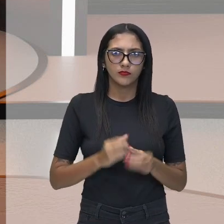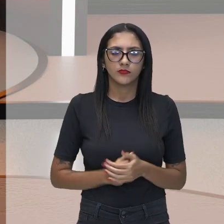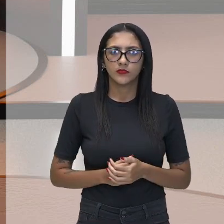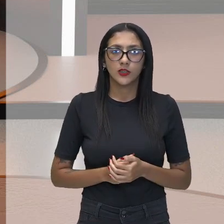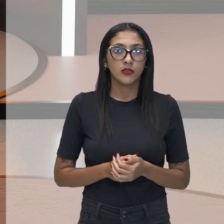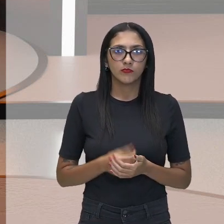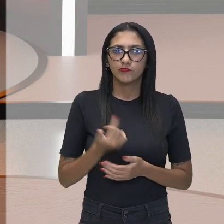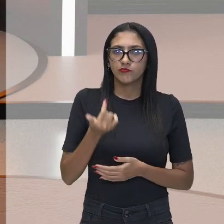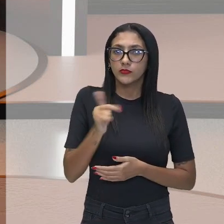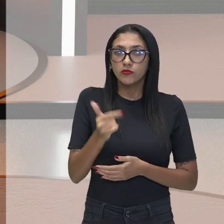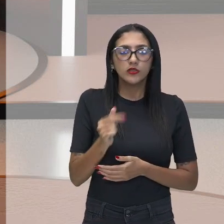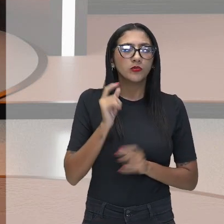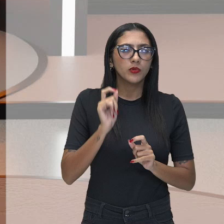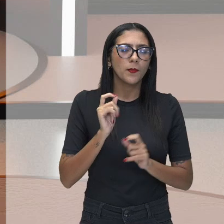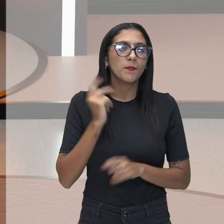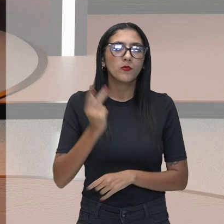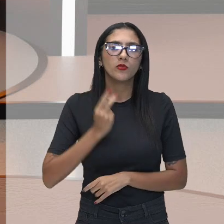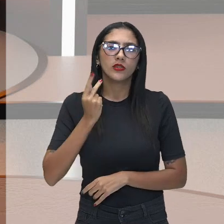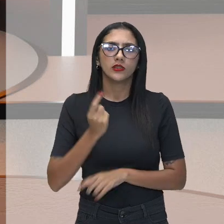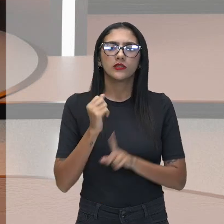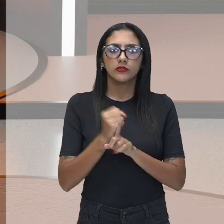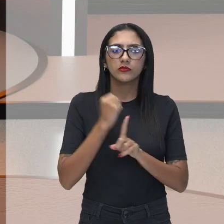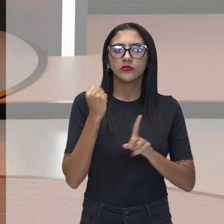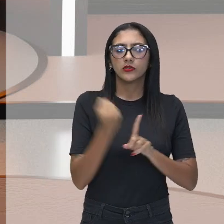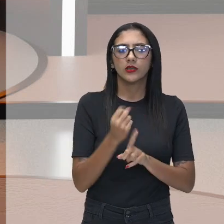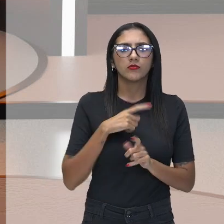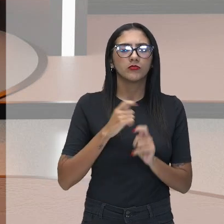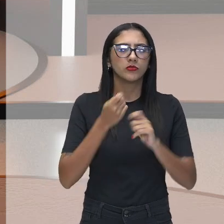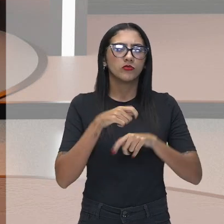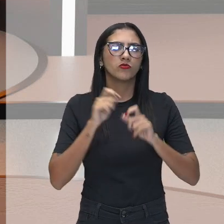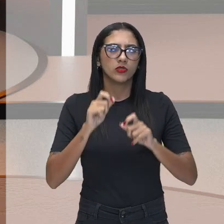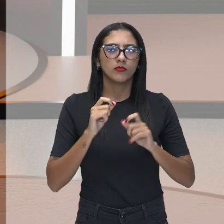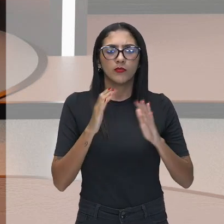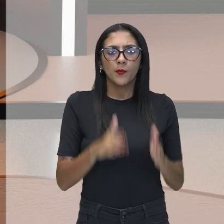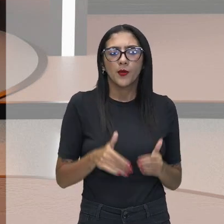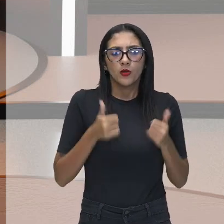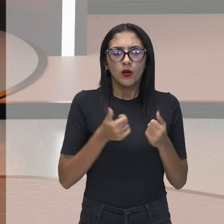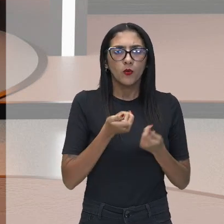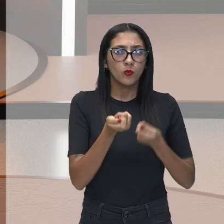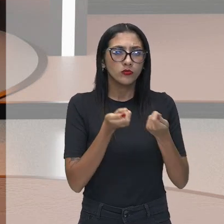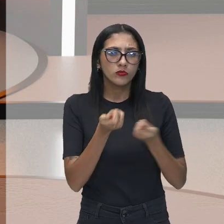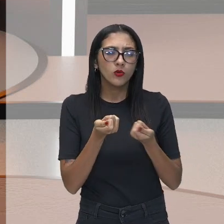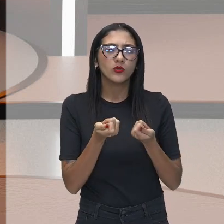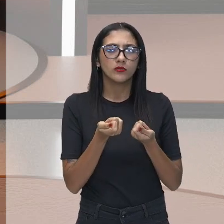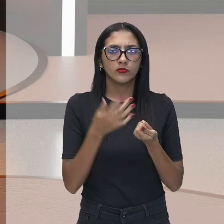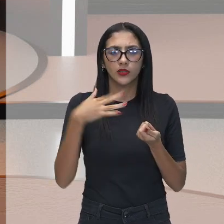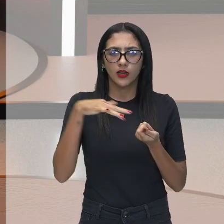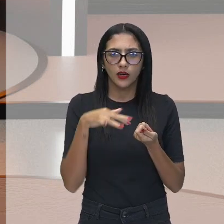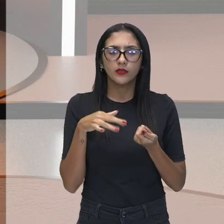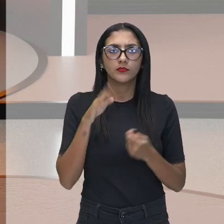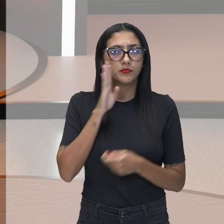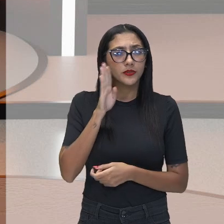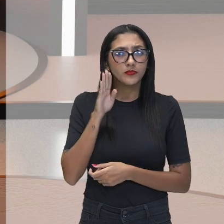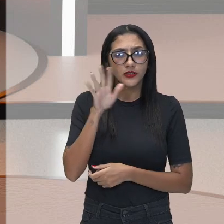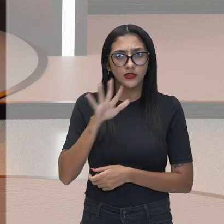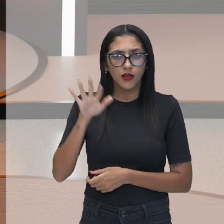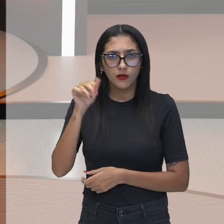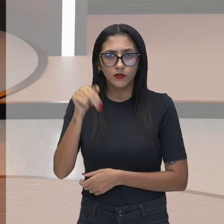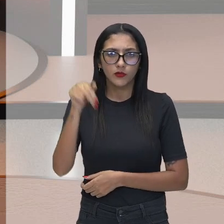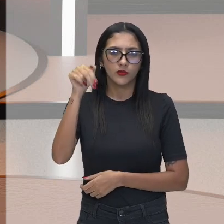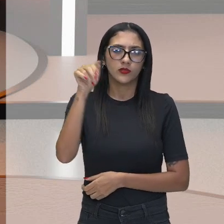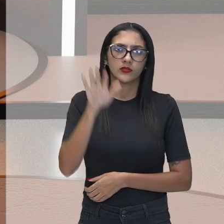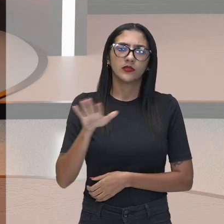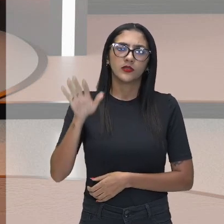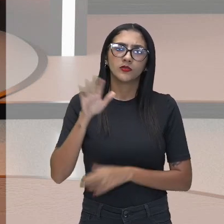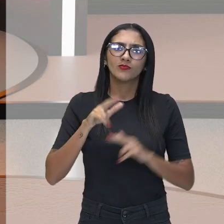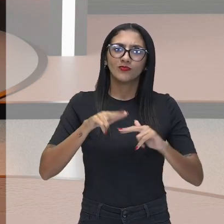políticas sociais que visassem a melhora da situação econômica dessa região, da região Nordeste principalmente. Então nós vamos ter nesse momento